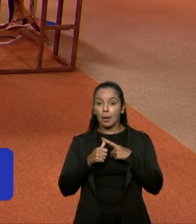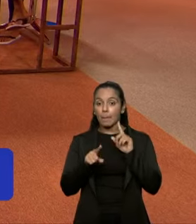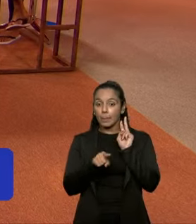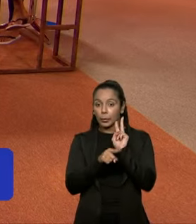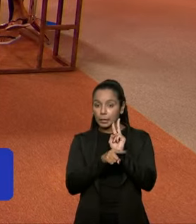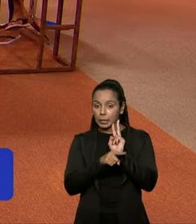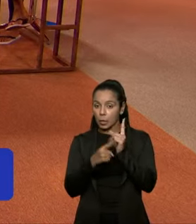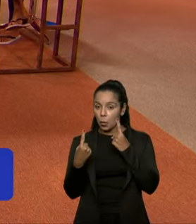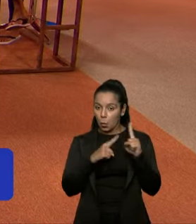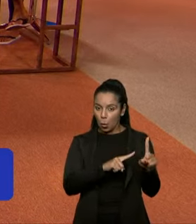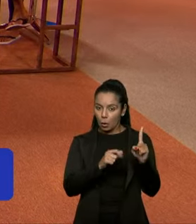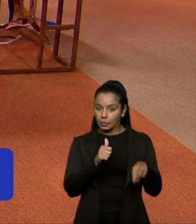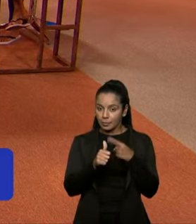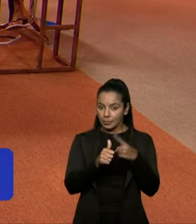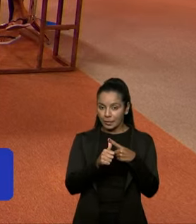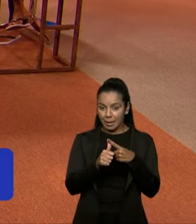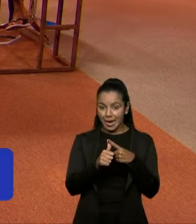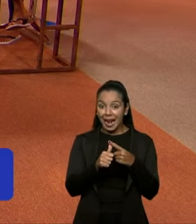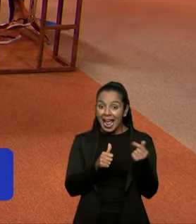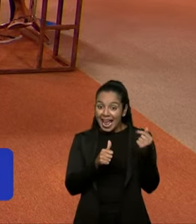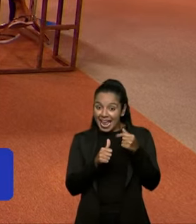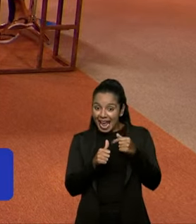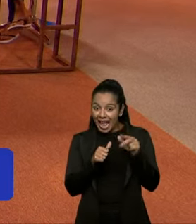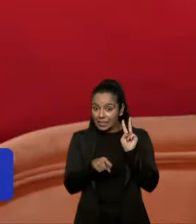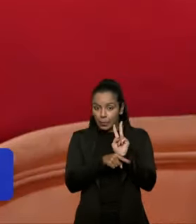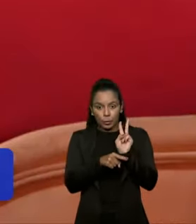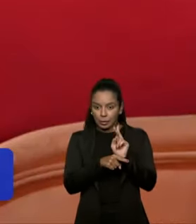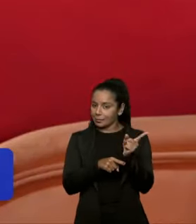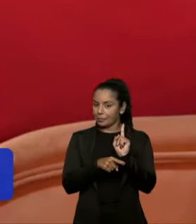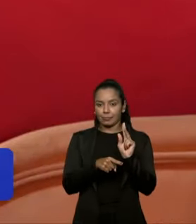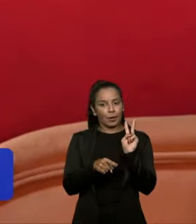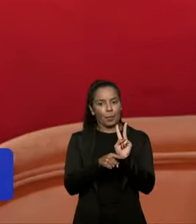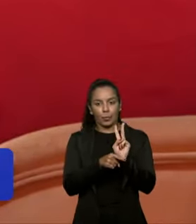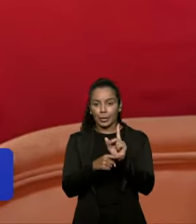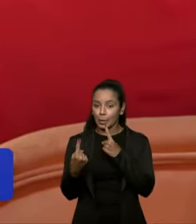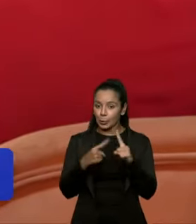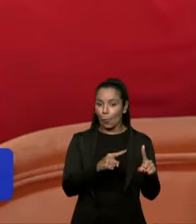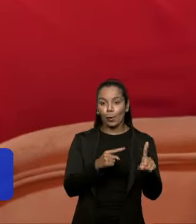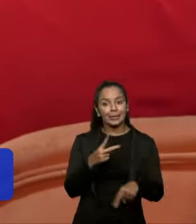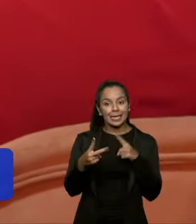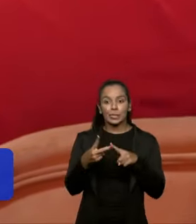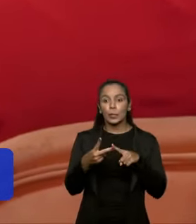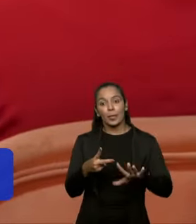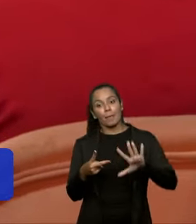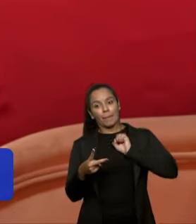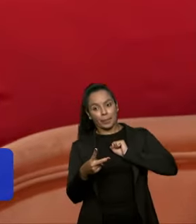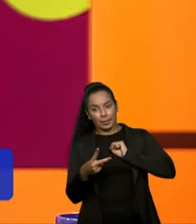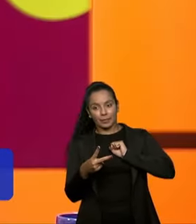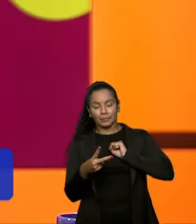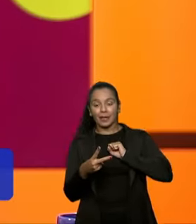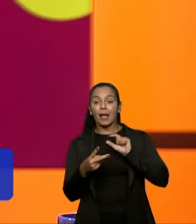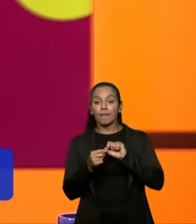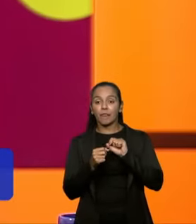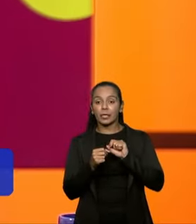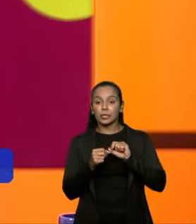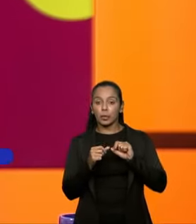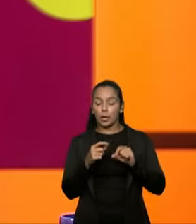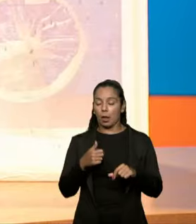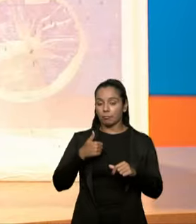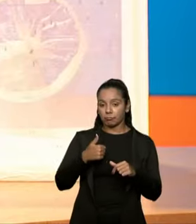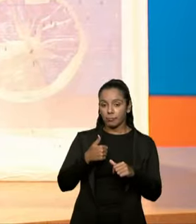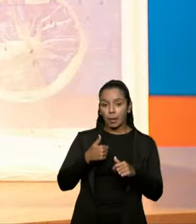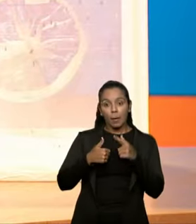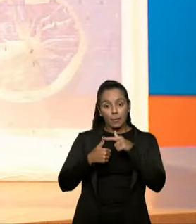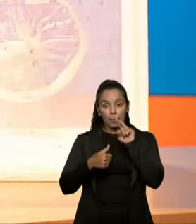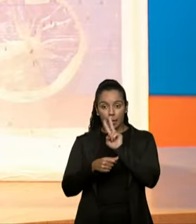não protege tanto contra o segundo. A segunda, que é a que você está naquele momento. Que é a que você está naquele momento. Então, ela vai se grudar, o anticorpo vai se grudar